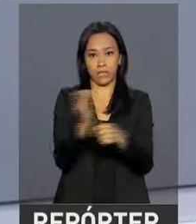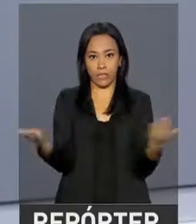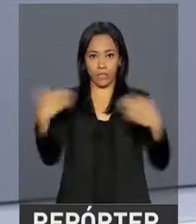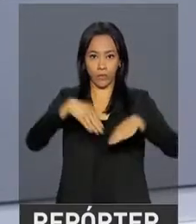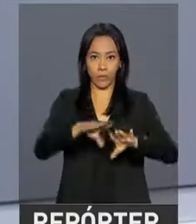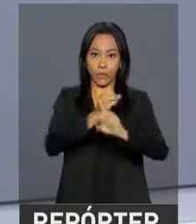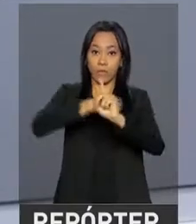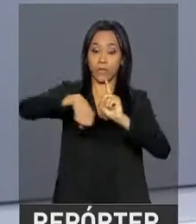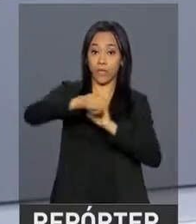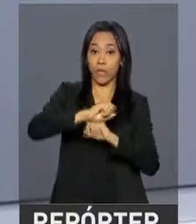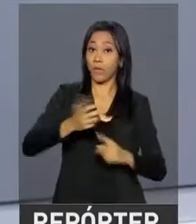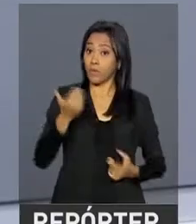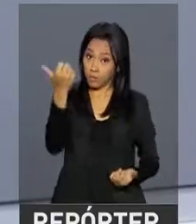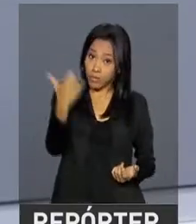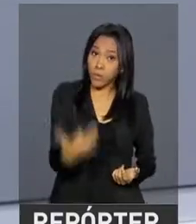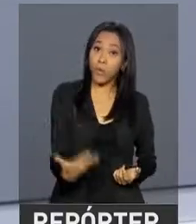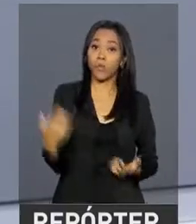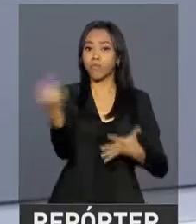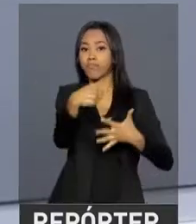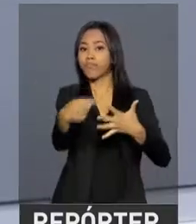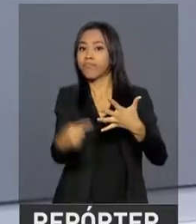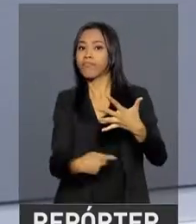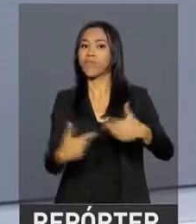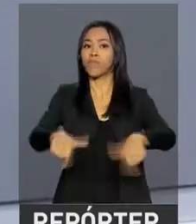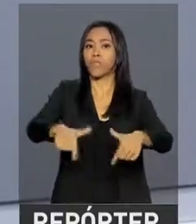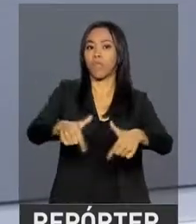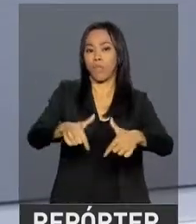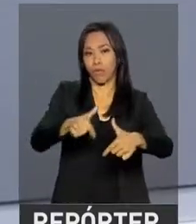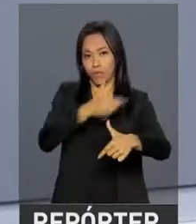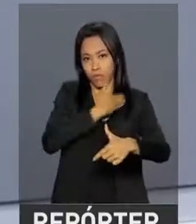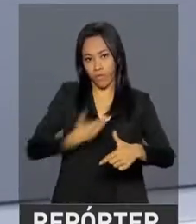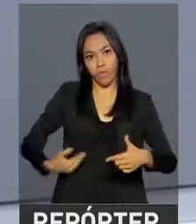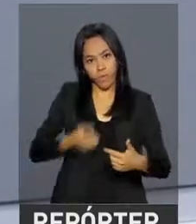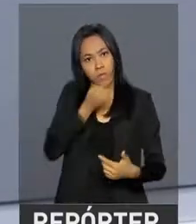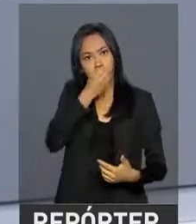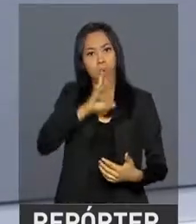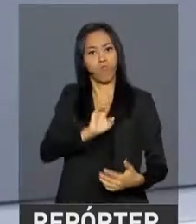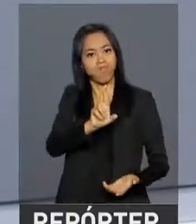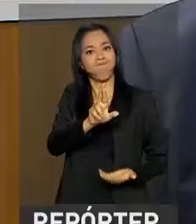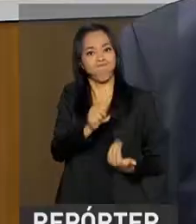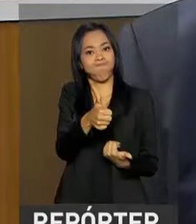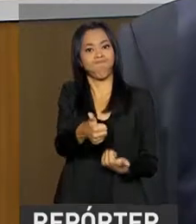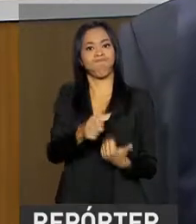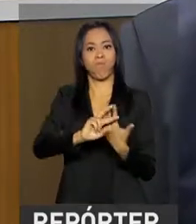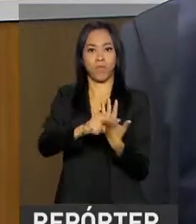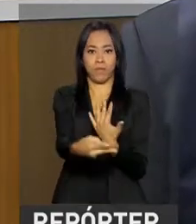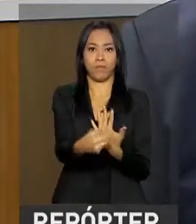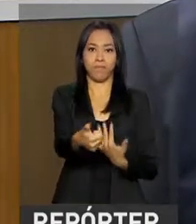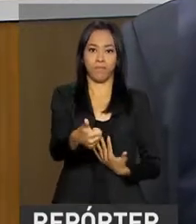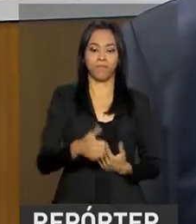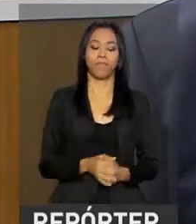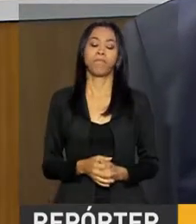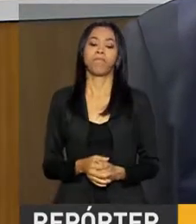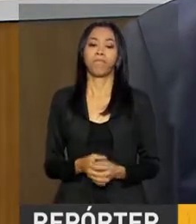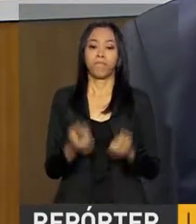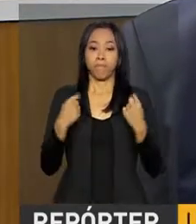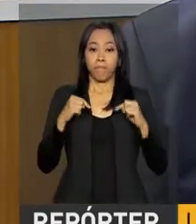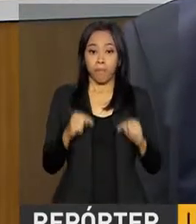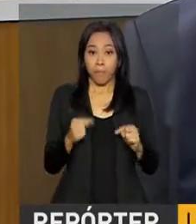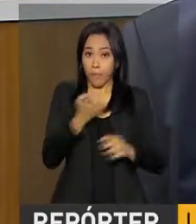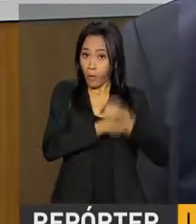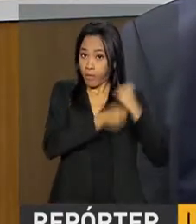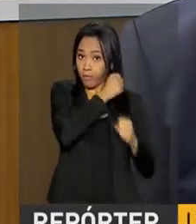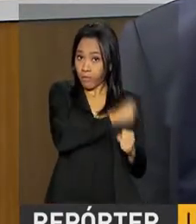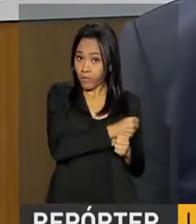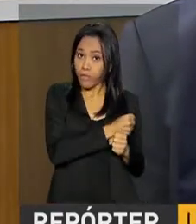e citou ações do governo que estão rendendo bons bons resultados no ano passado o nosso maior